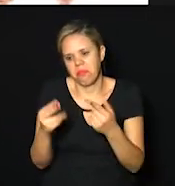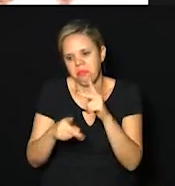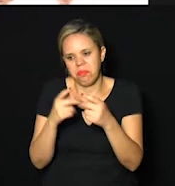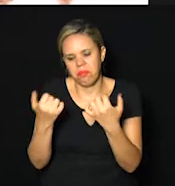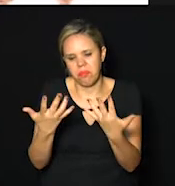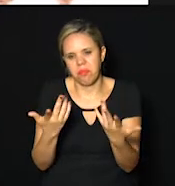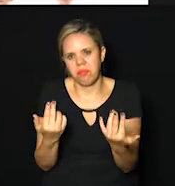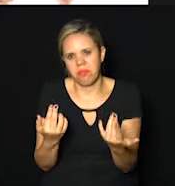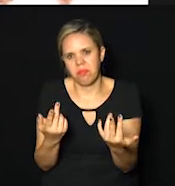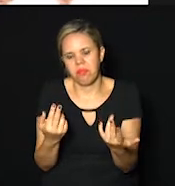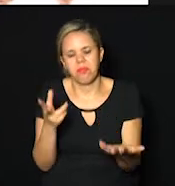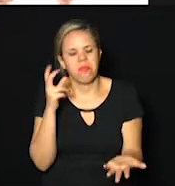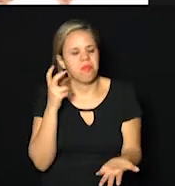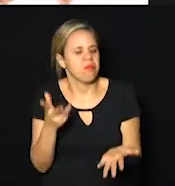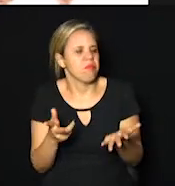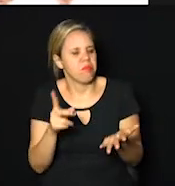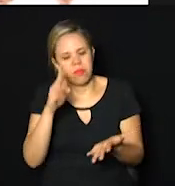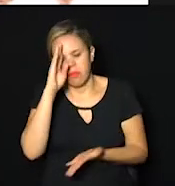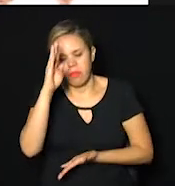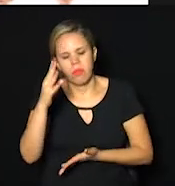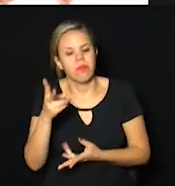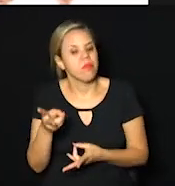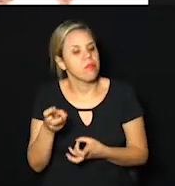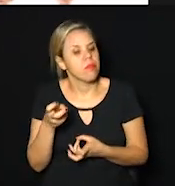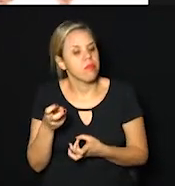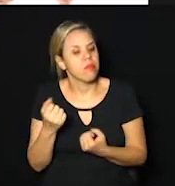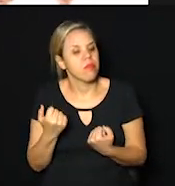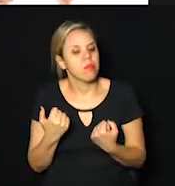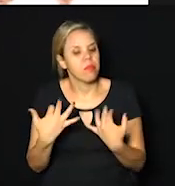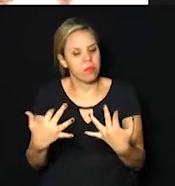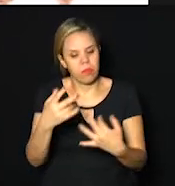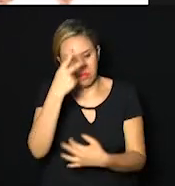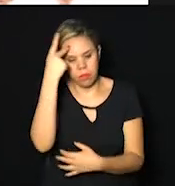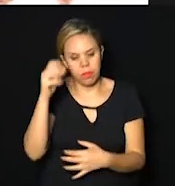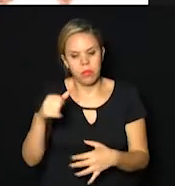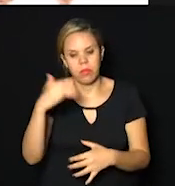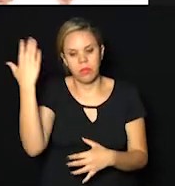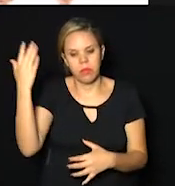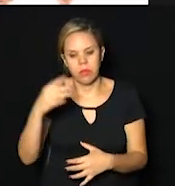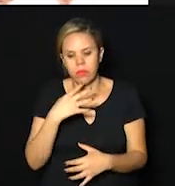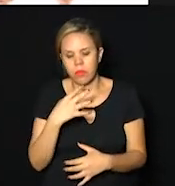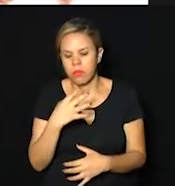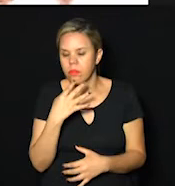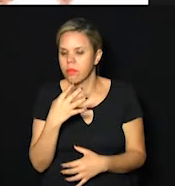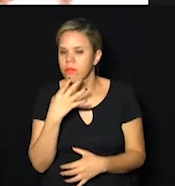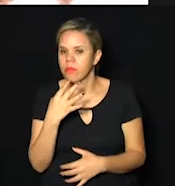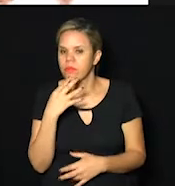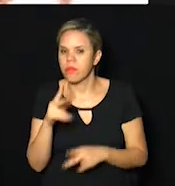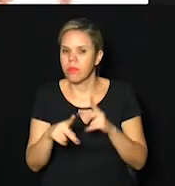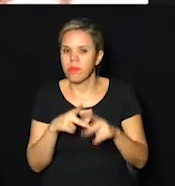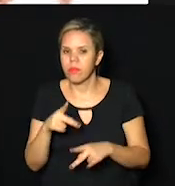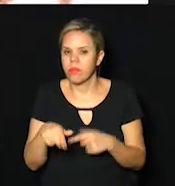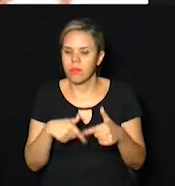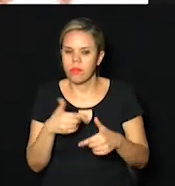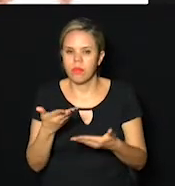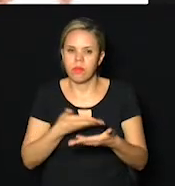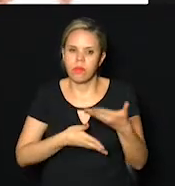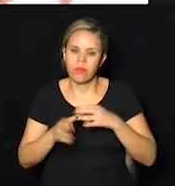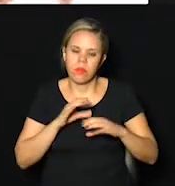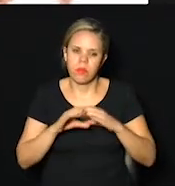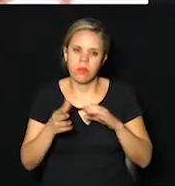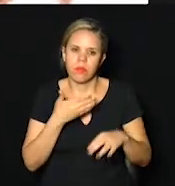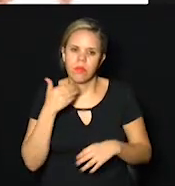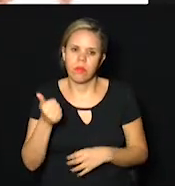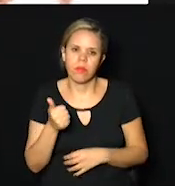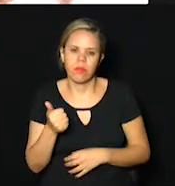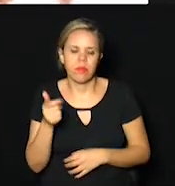ouvir. Então, o que é fundamental na observação de público é que quanto mais eu conheço os públicos com os quais eu interajo, melhor